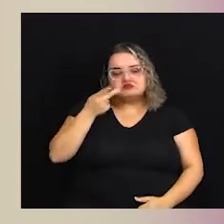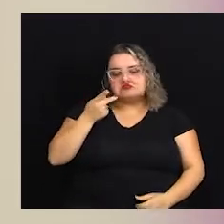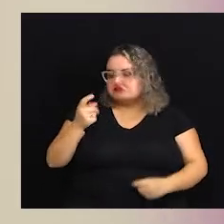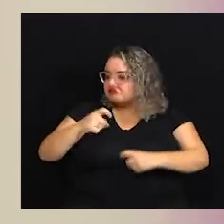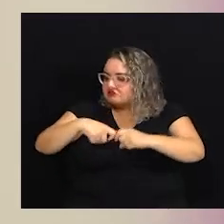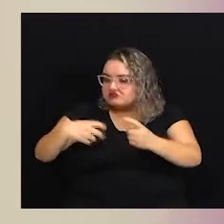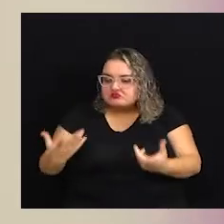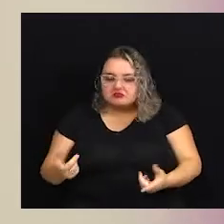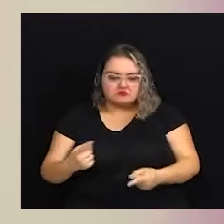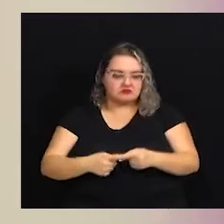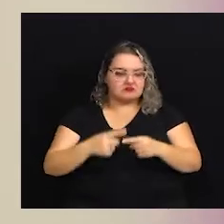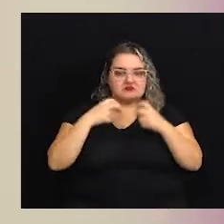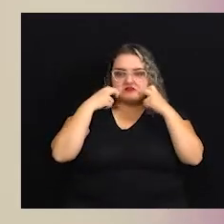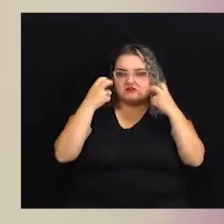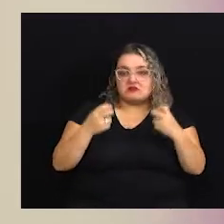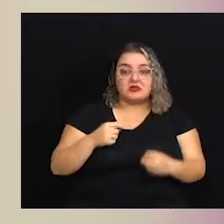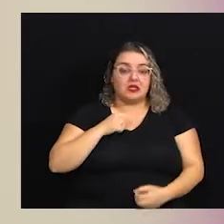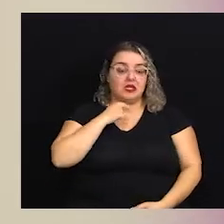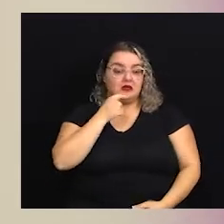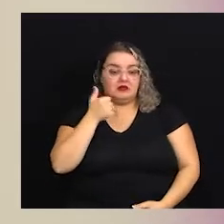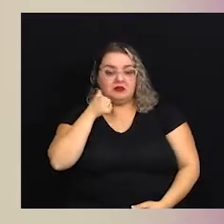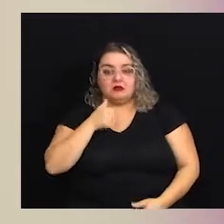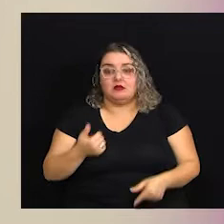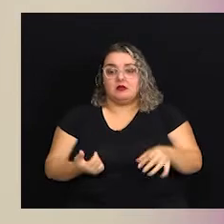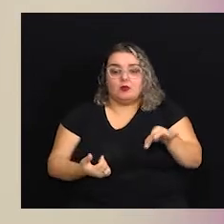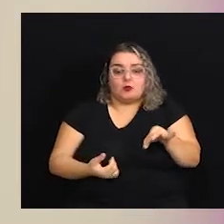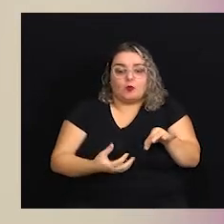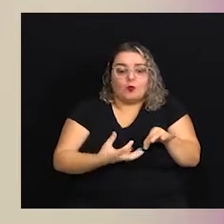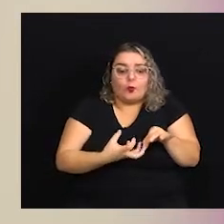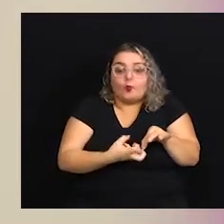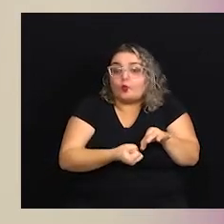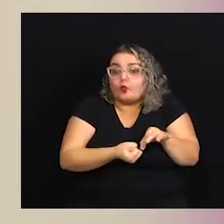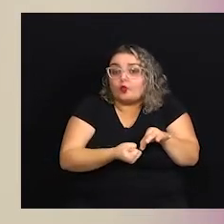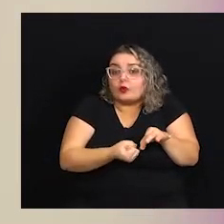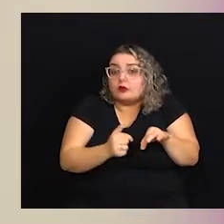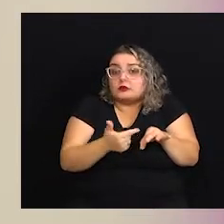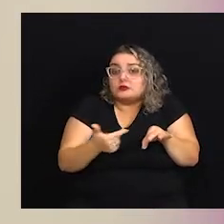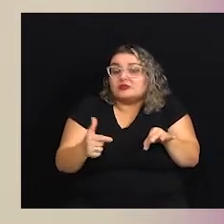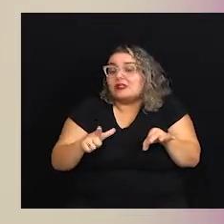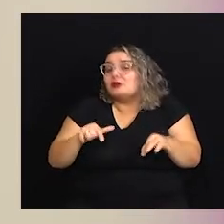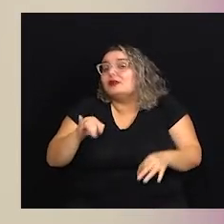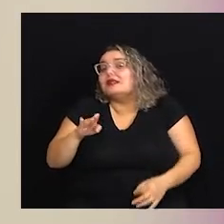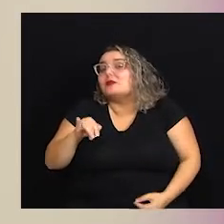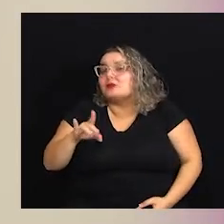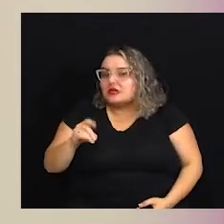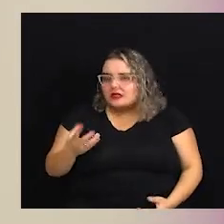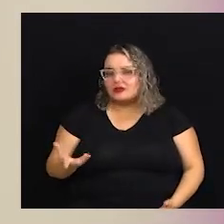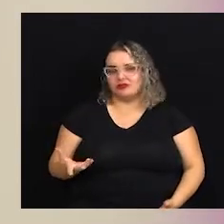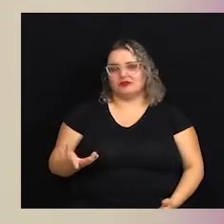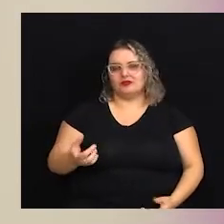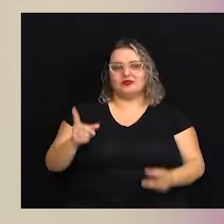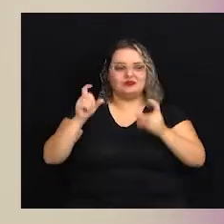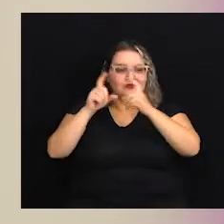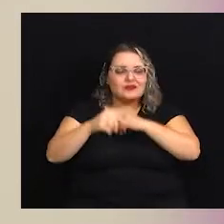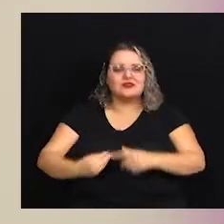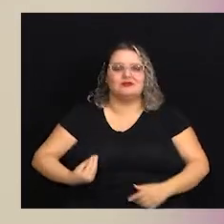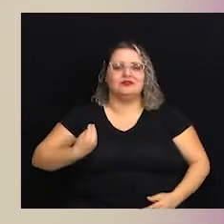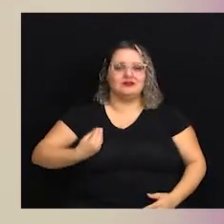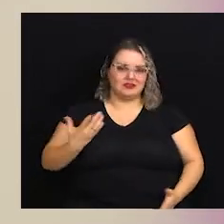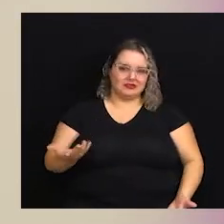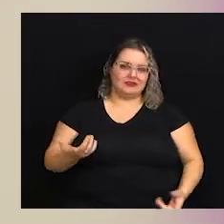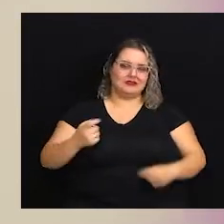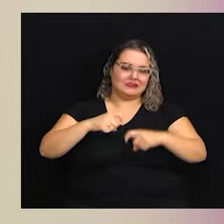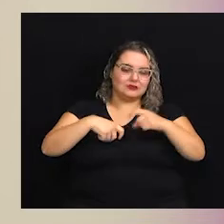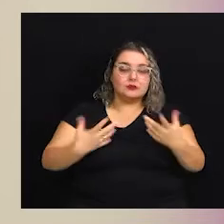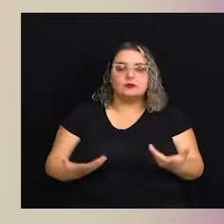não falam da sexualidade porque tem vergonha, nenhuma mulher quer falar, ó, minha vagina está seca, eu não tenho mais libido, está difícil a minha vida